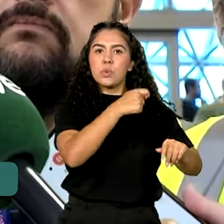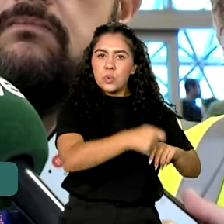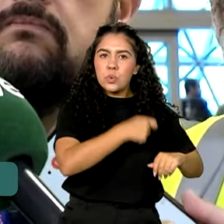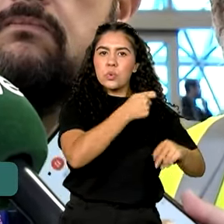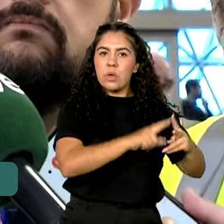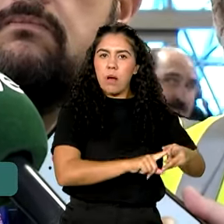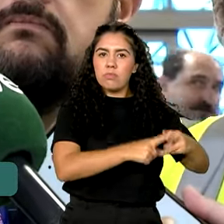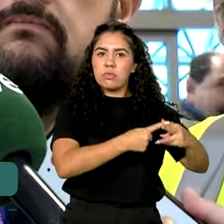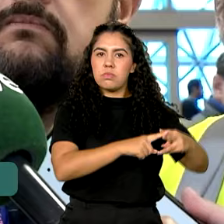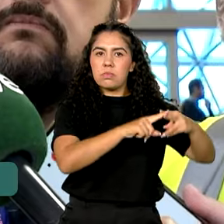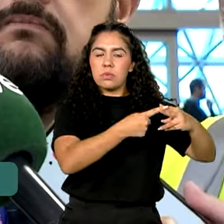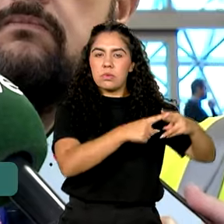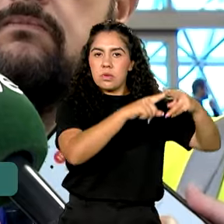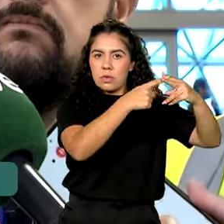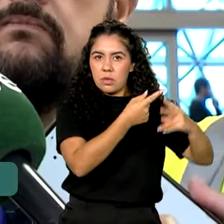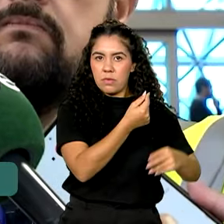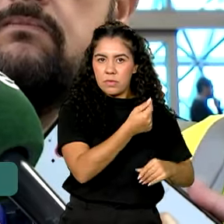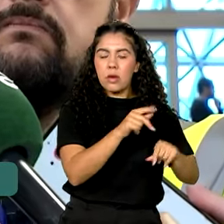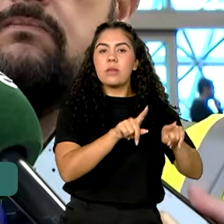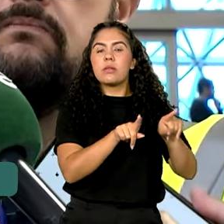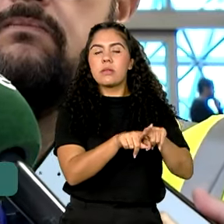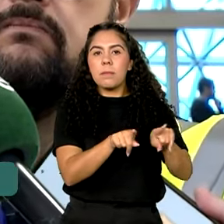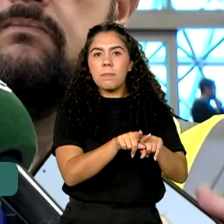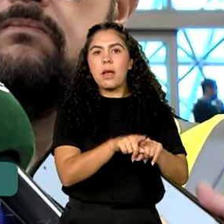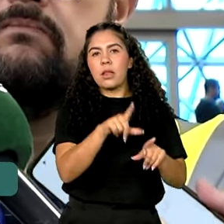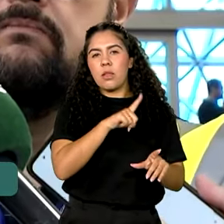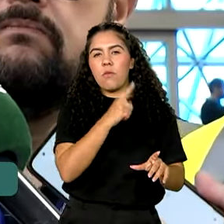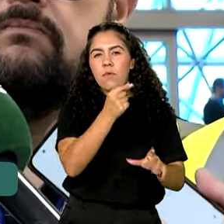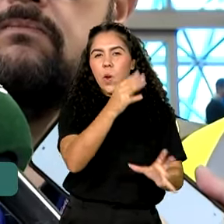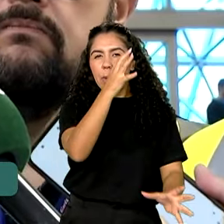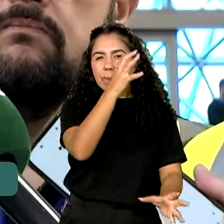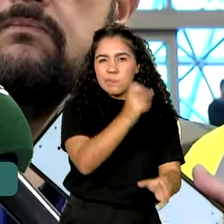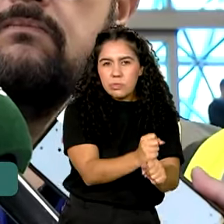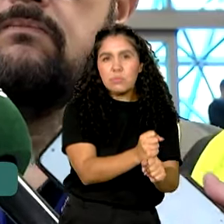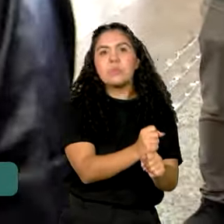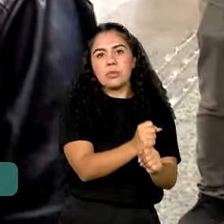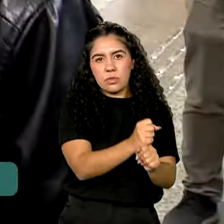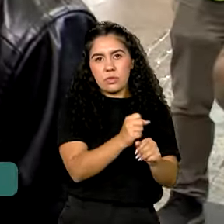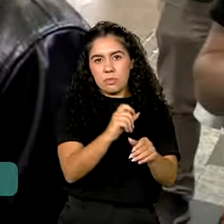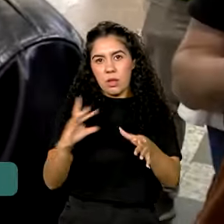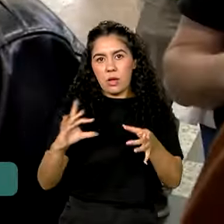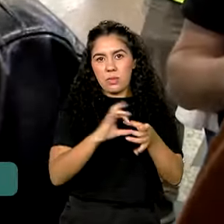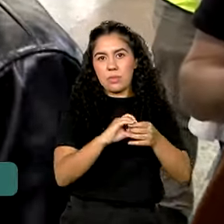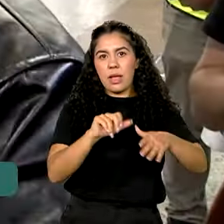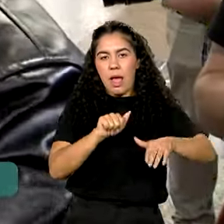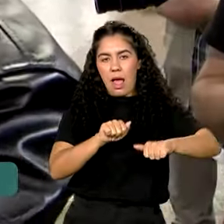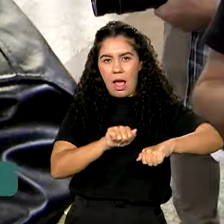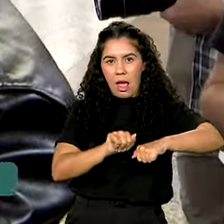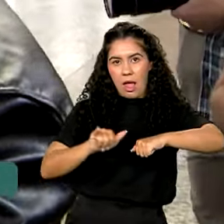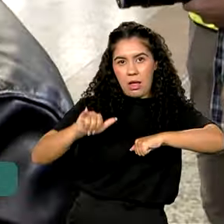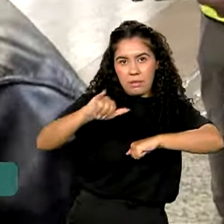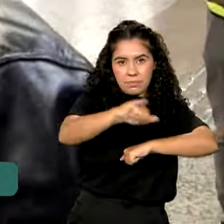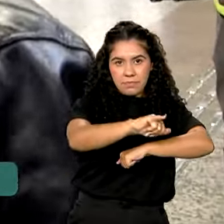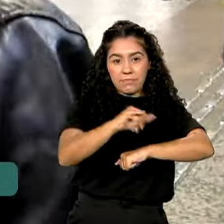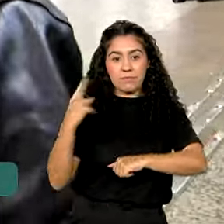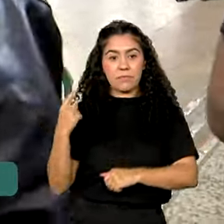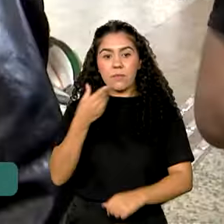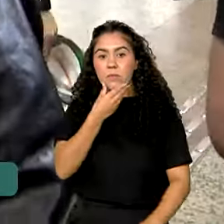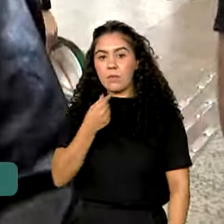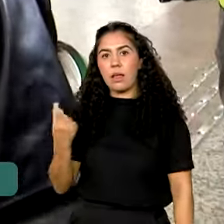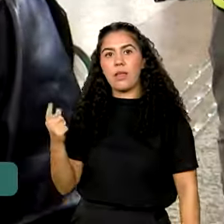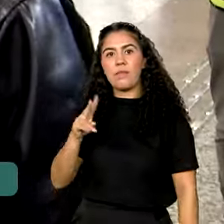de reequilíbrio ele vai ser visto no futuro com um valor fechado junto com a agência. Vital do Rego Filho, ministro do